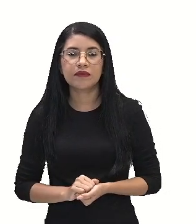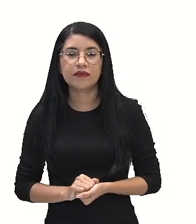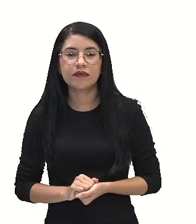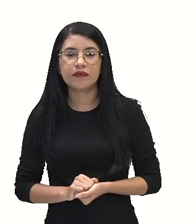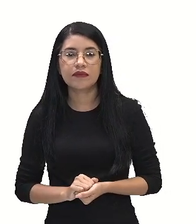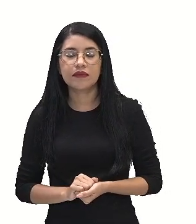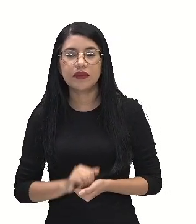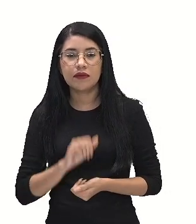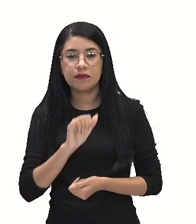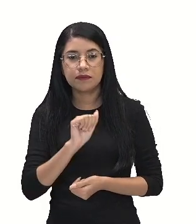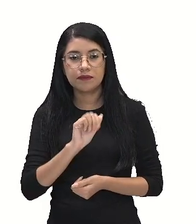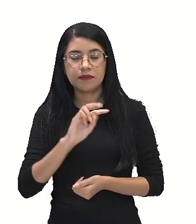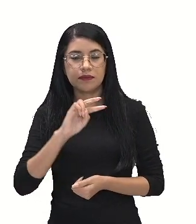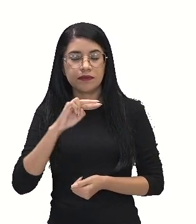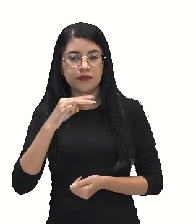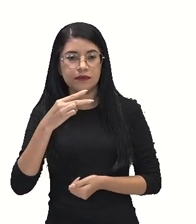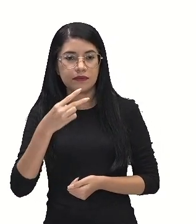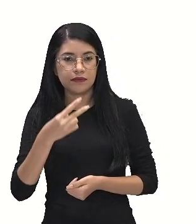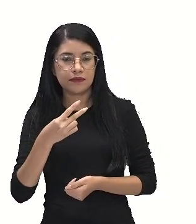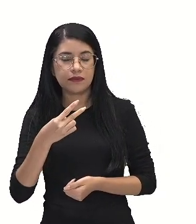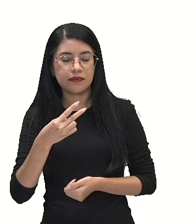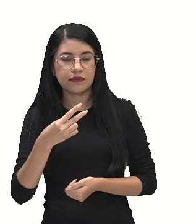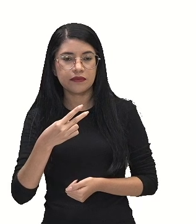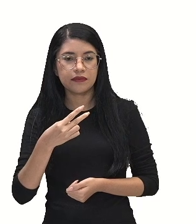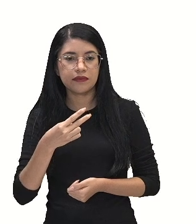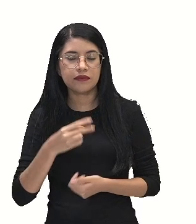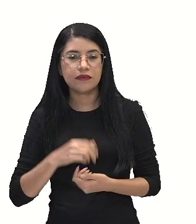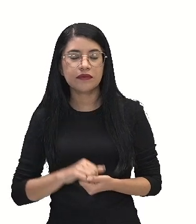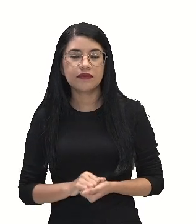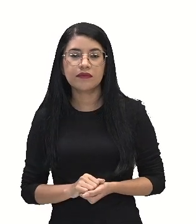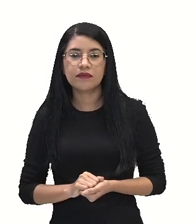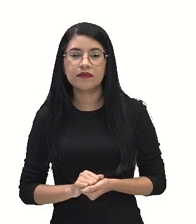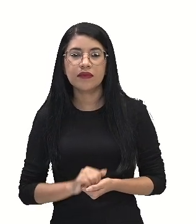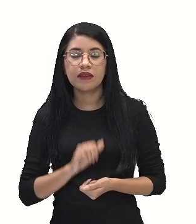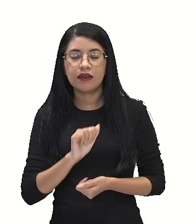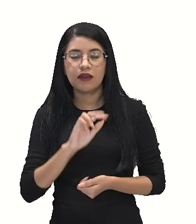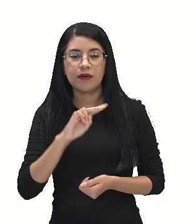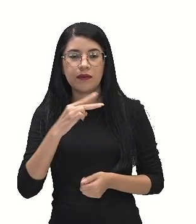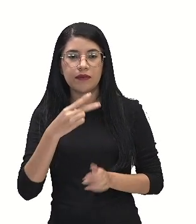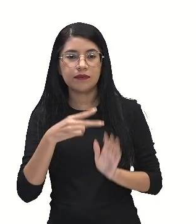A ao quadrado, que é o lado que nós estamos procurando,